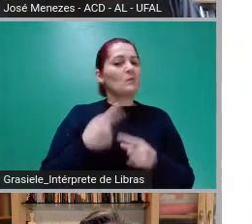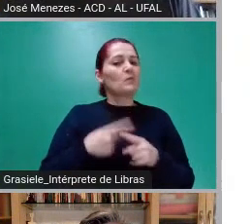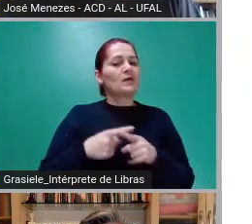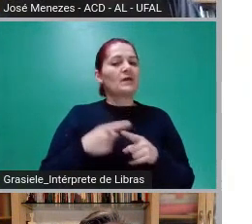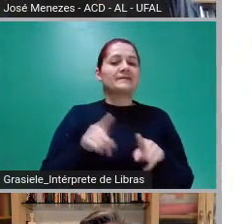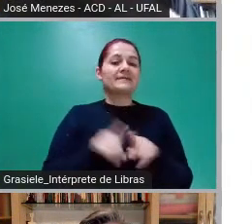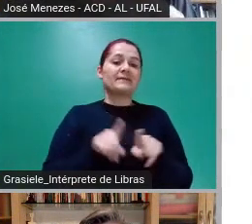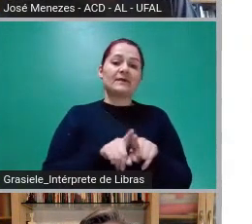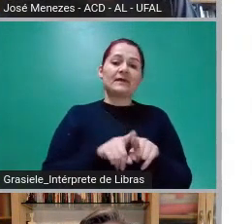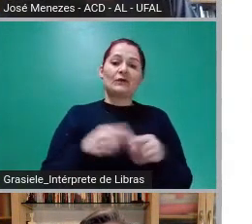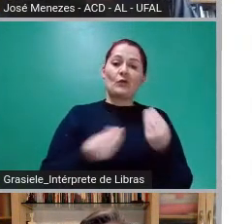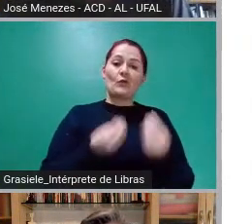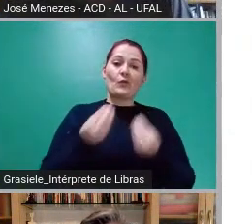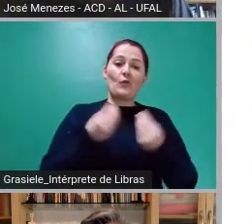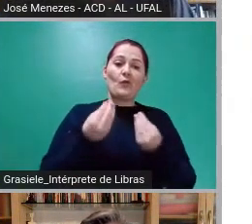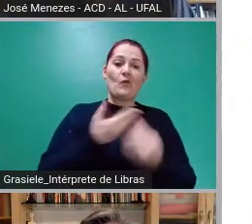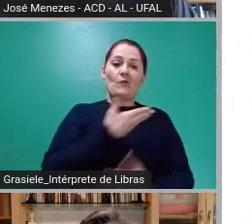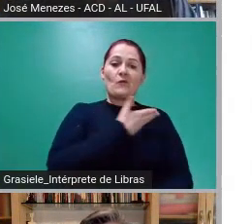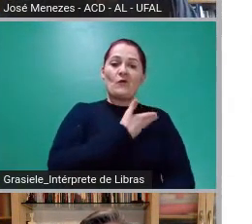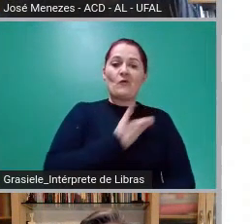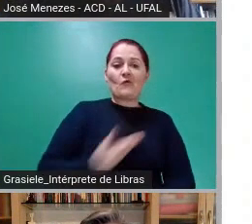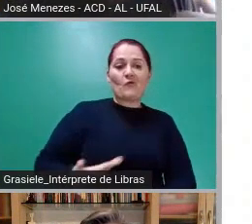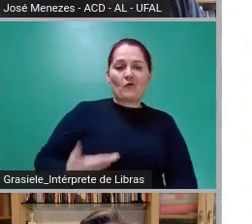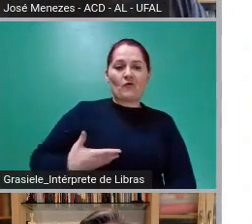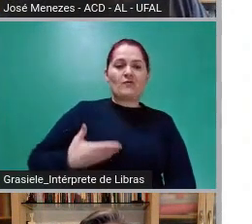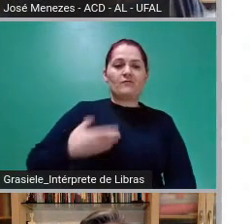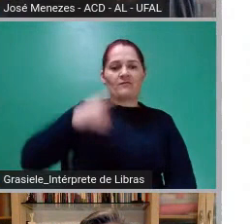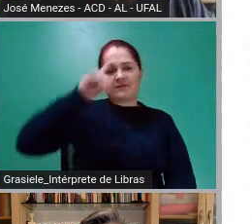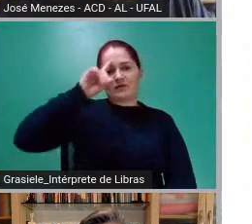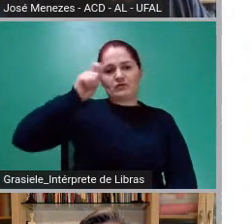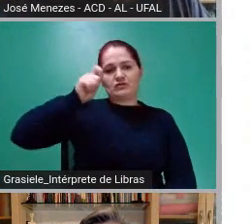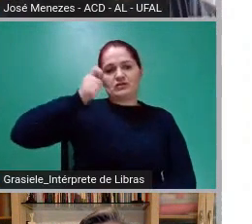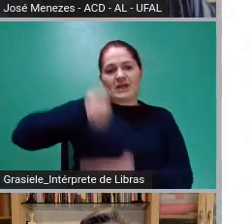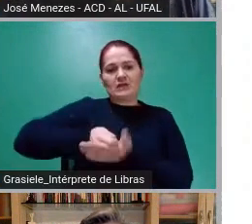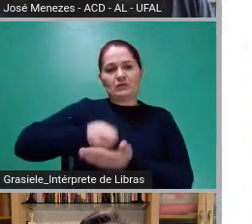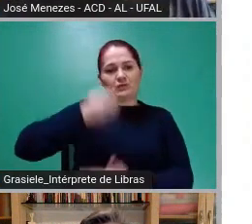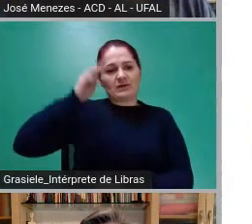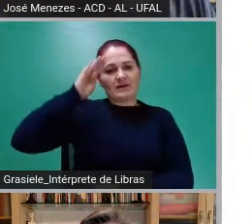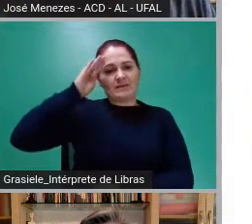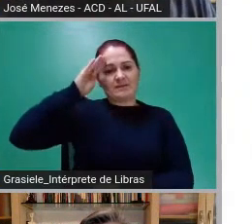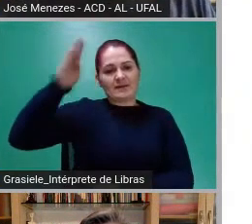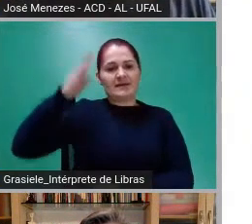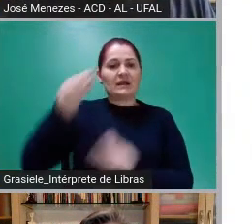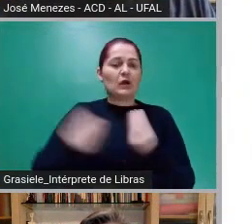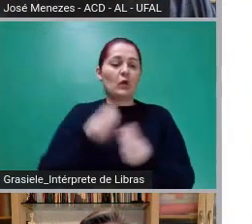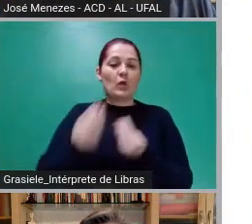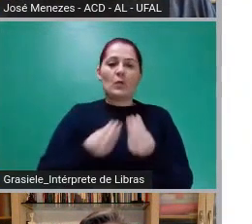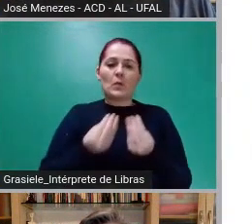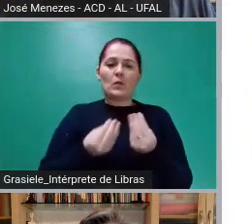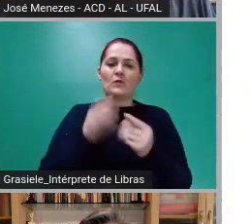da dívida, introdução dos planos de estabilização, plano cruzado, nós tivemos 4